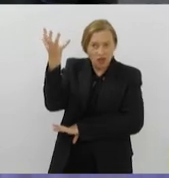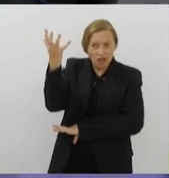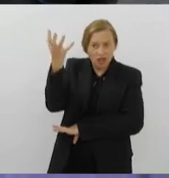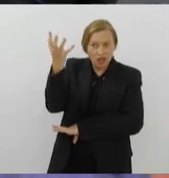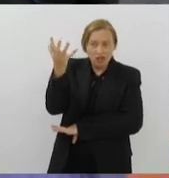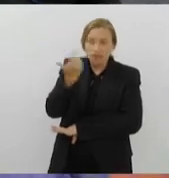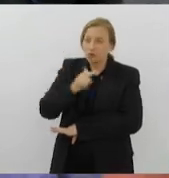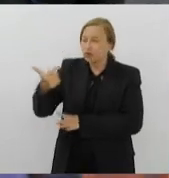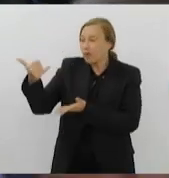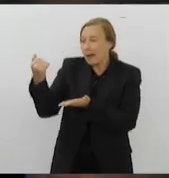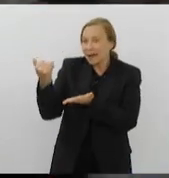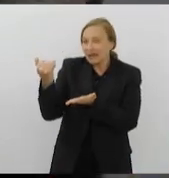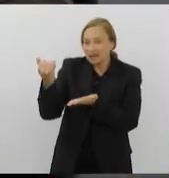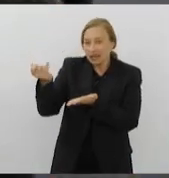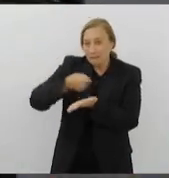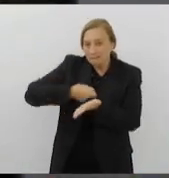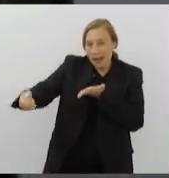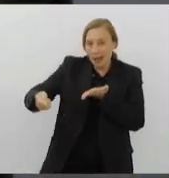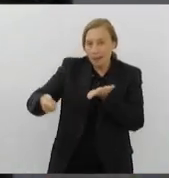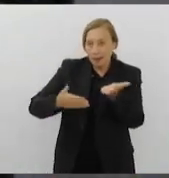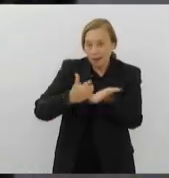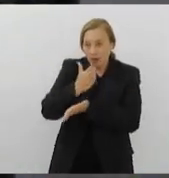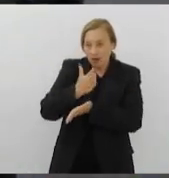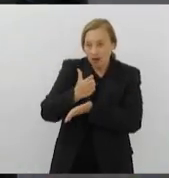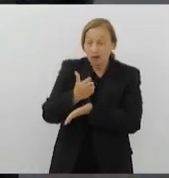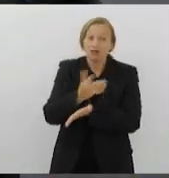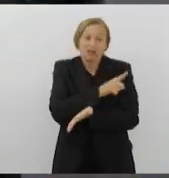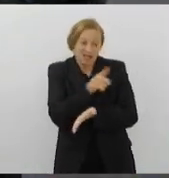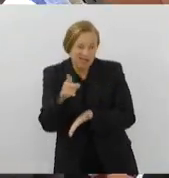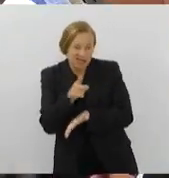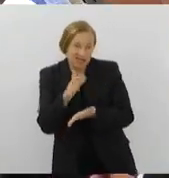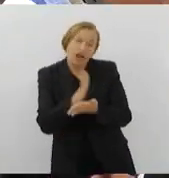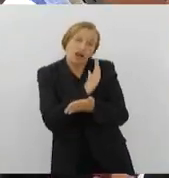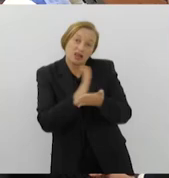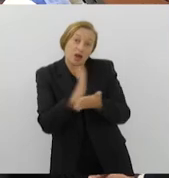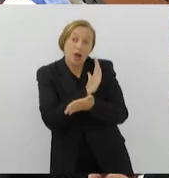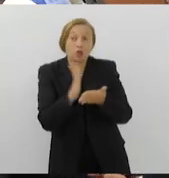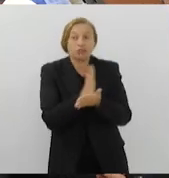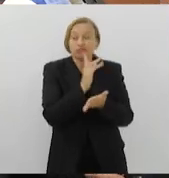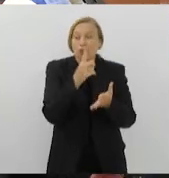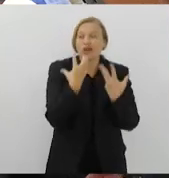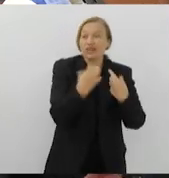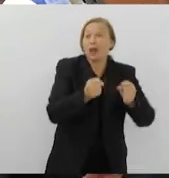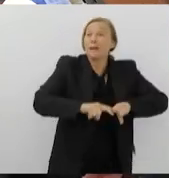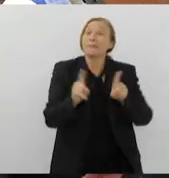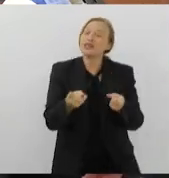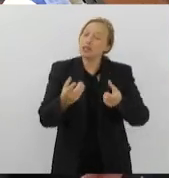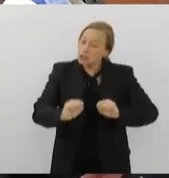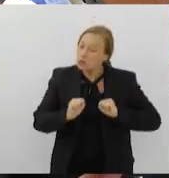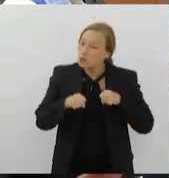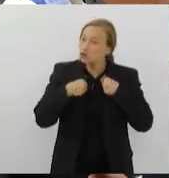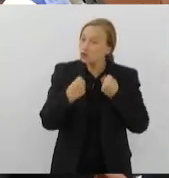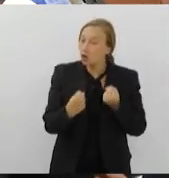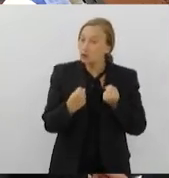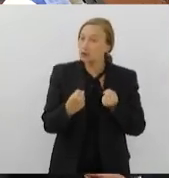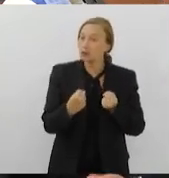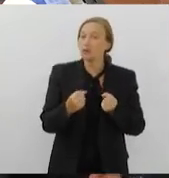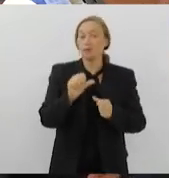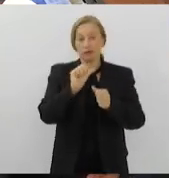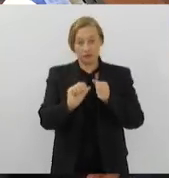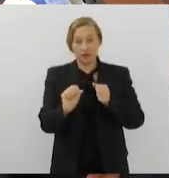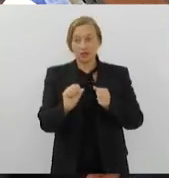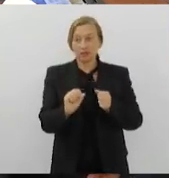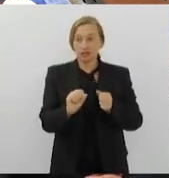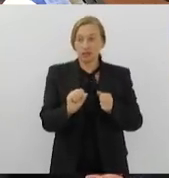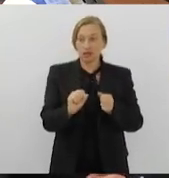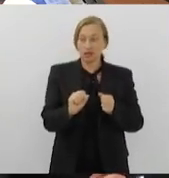tem a caneta na mão e, muitas vezes, muitos concursados não aceitam isso. Mas a gente tenta fazer o que pode ser feito, seja em